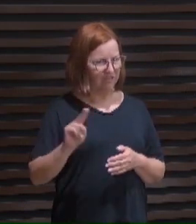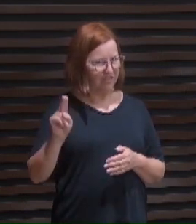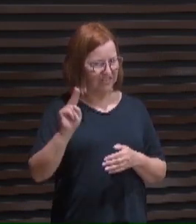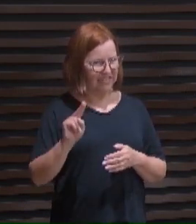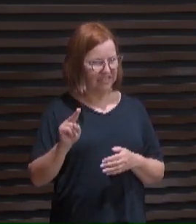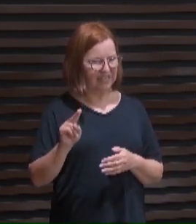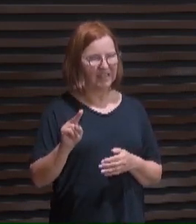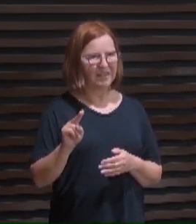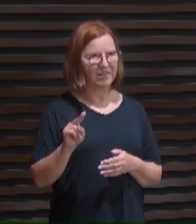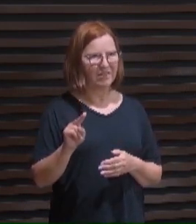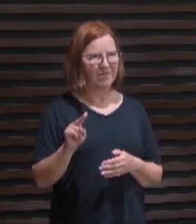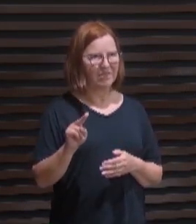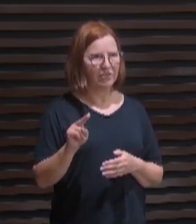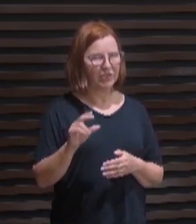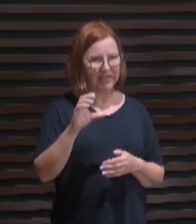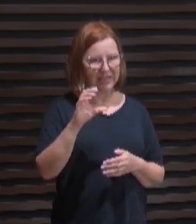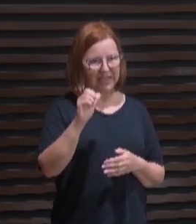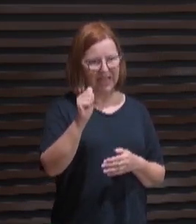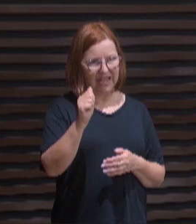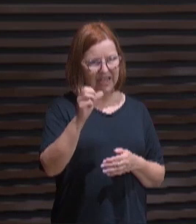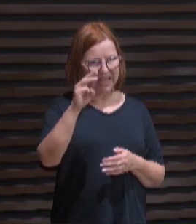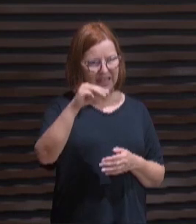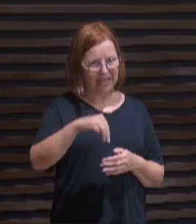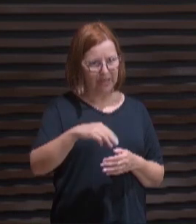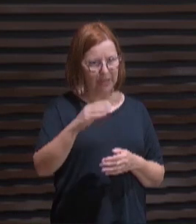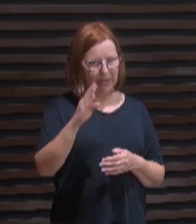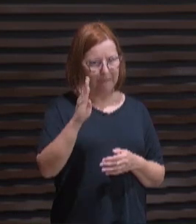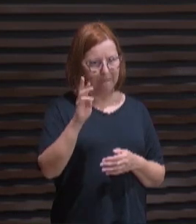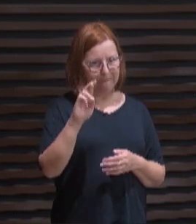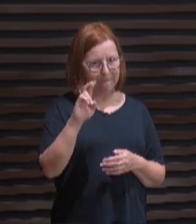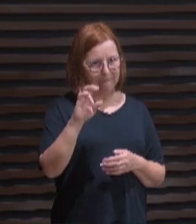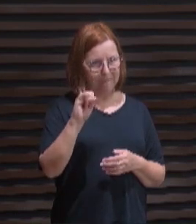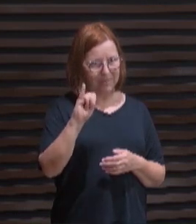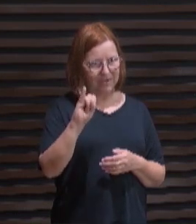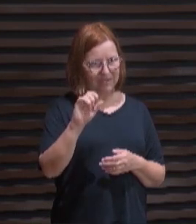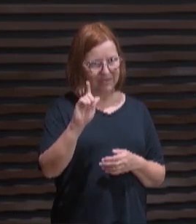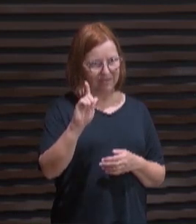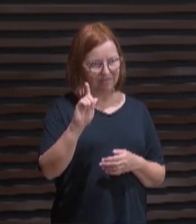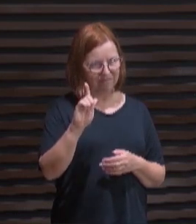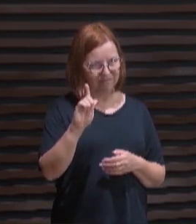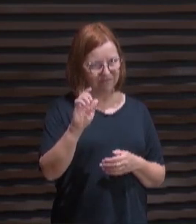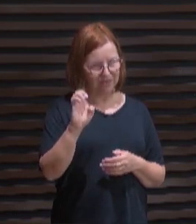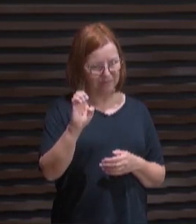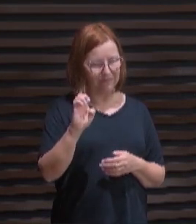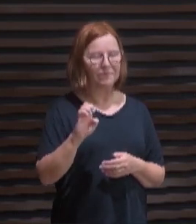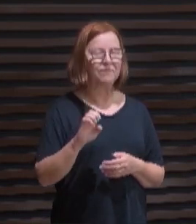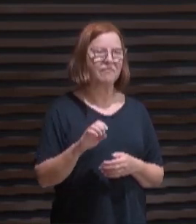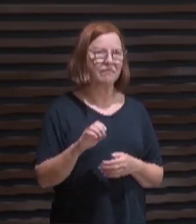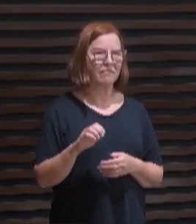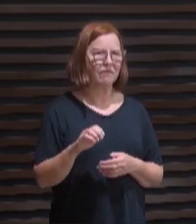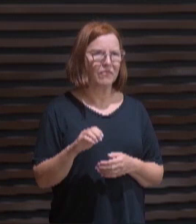de 1855, 56, onde numa sala falava-se